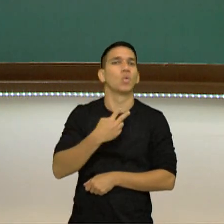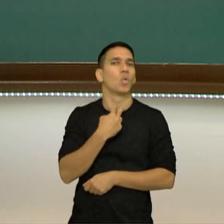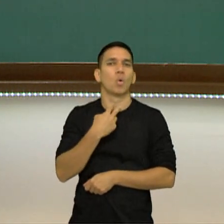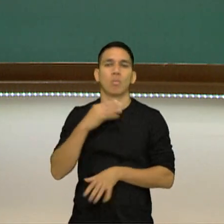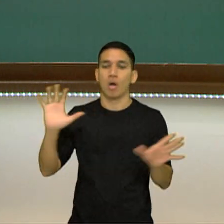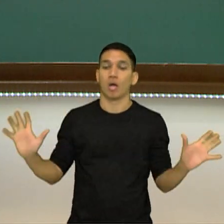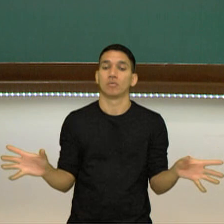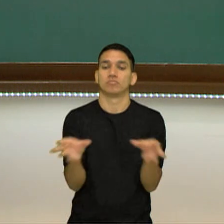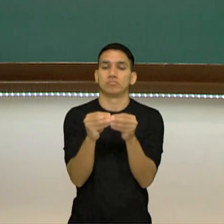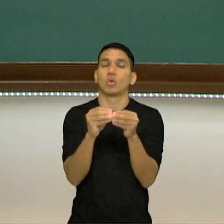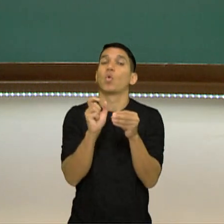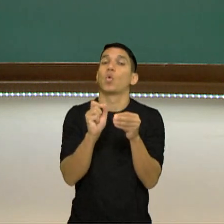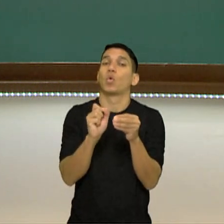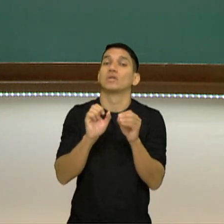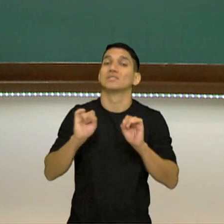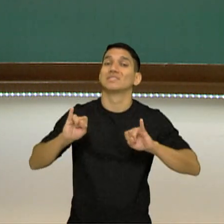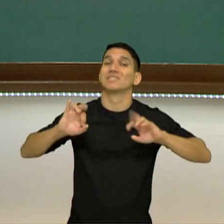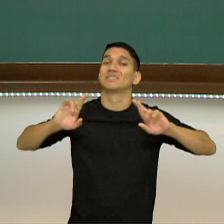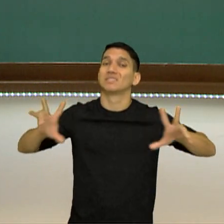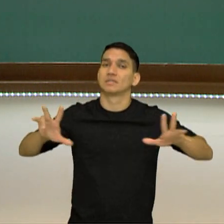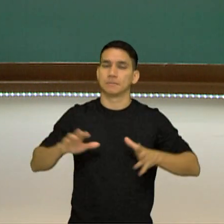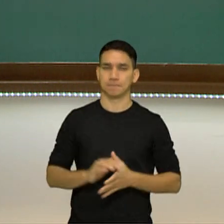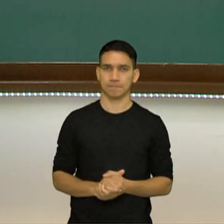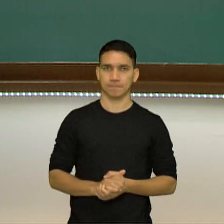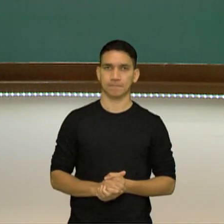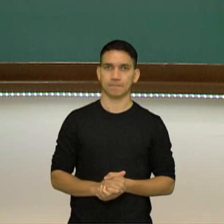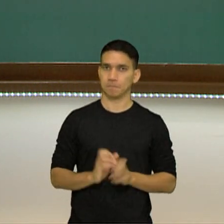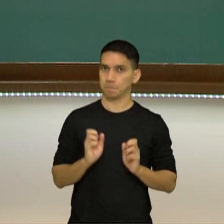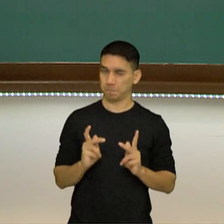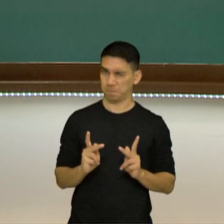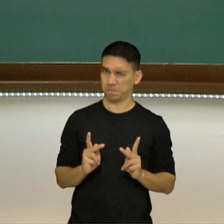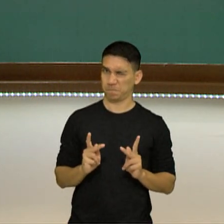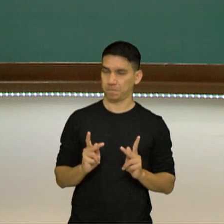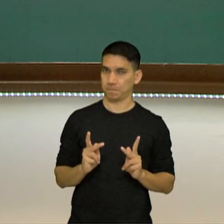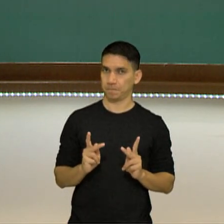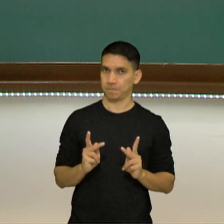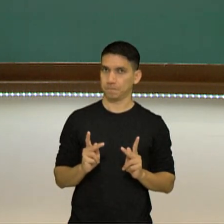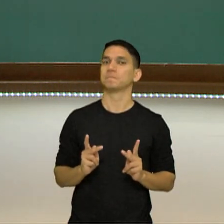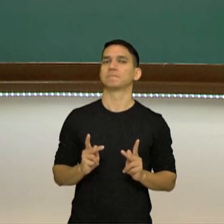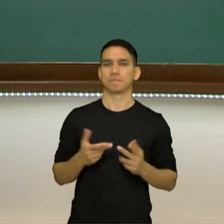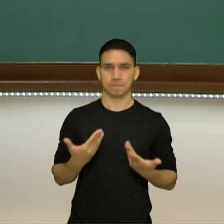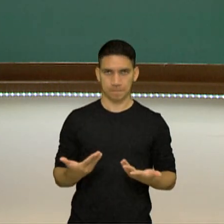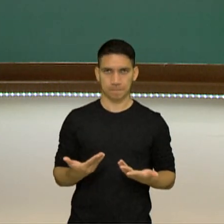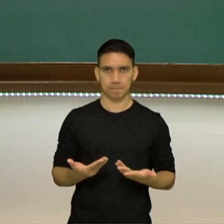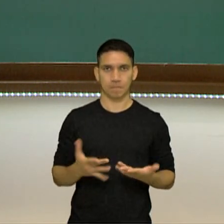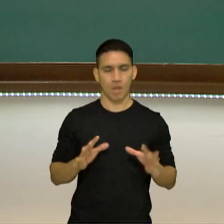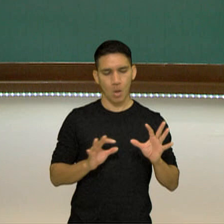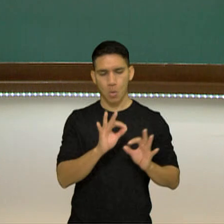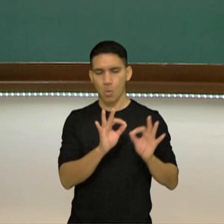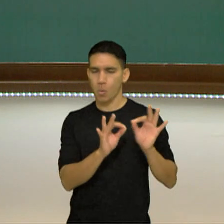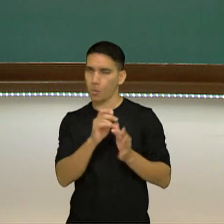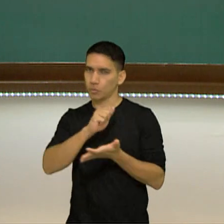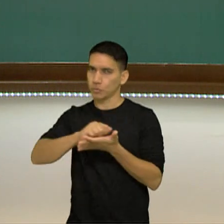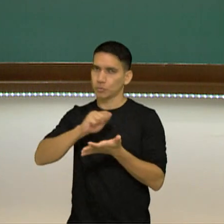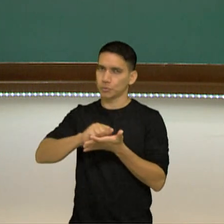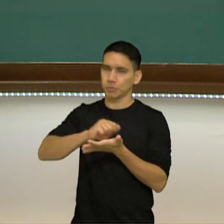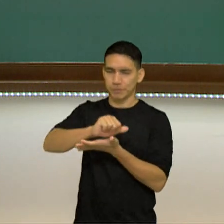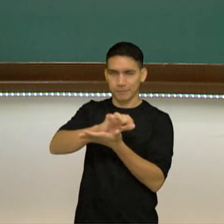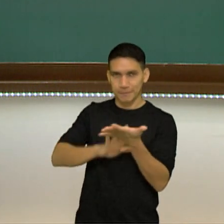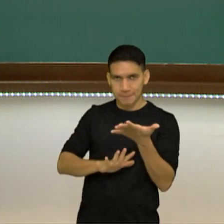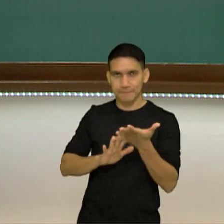temos que não são semelhantes Ah beleza então arruma aí esse